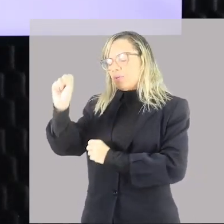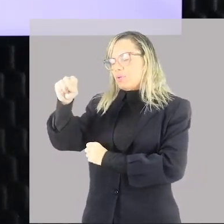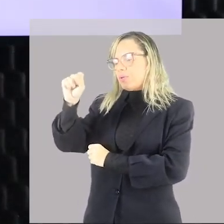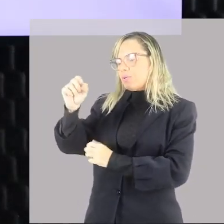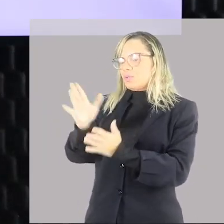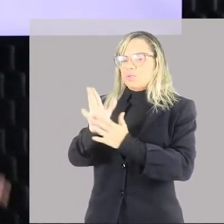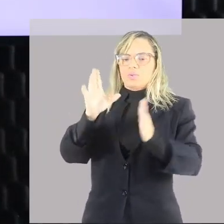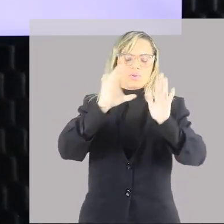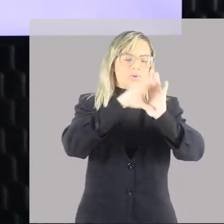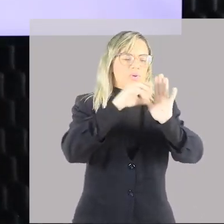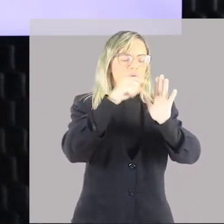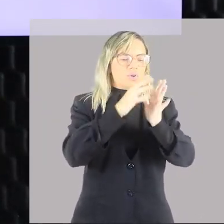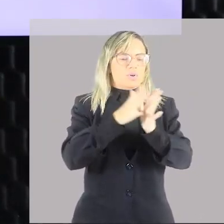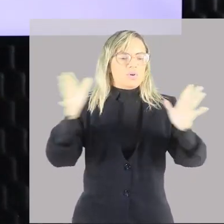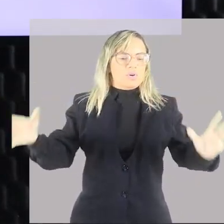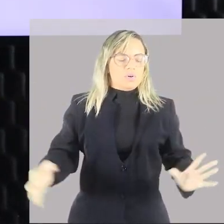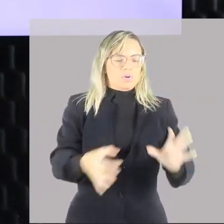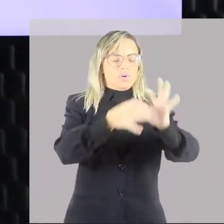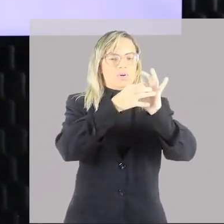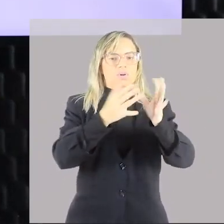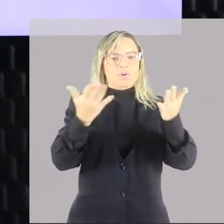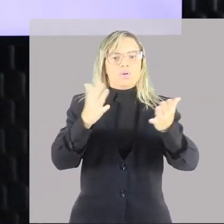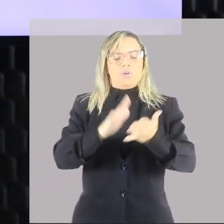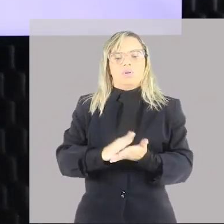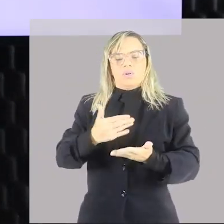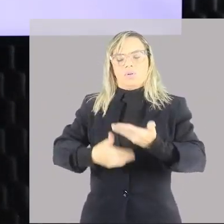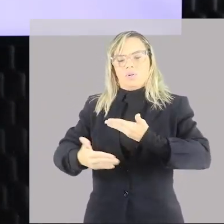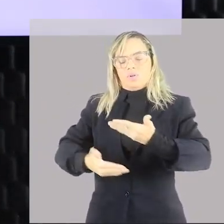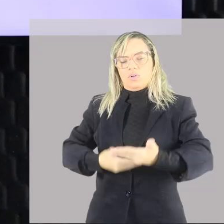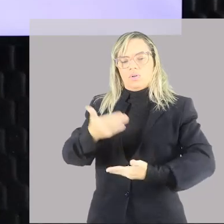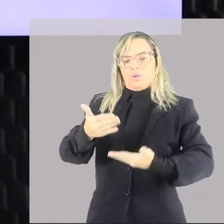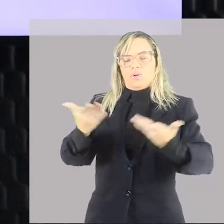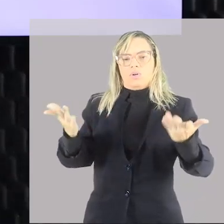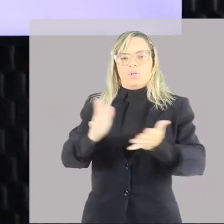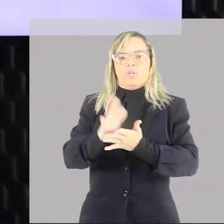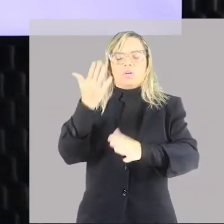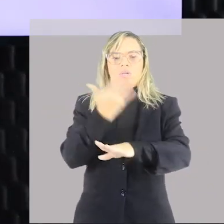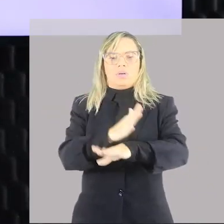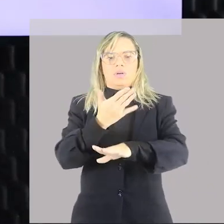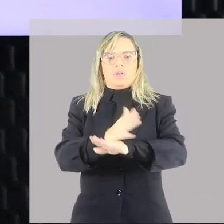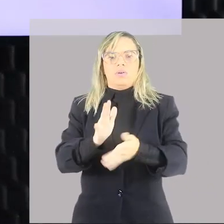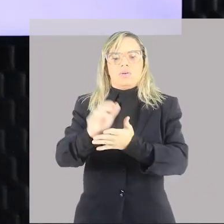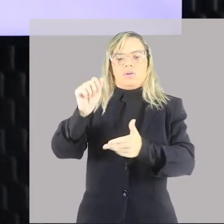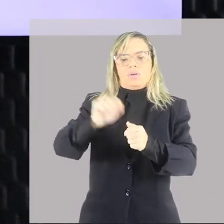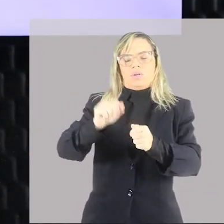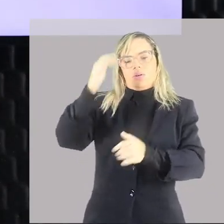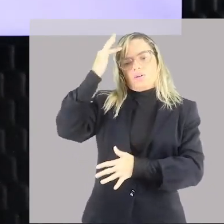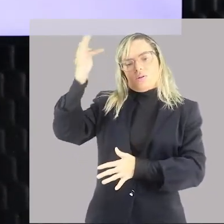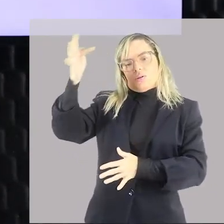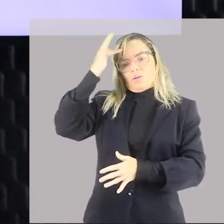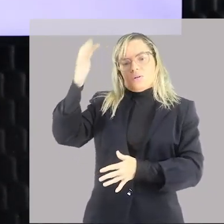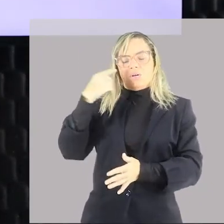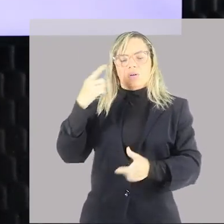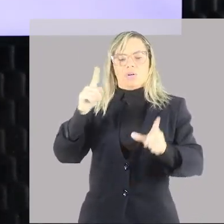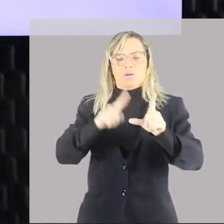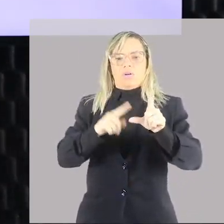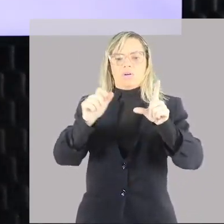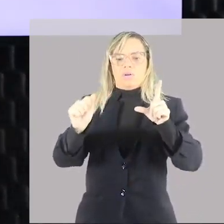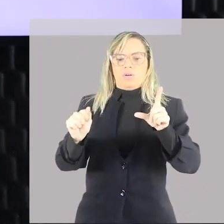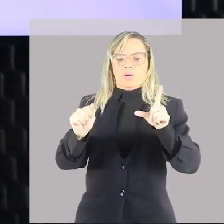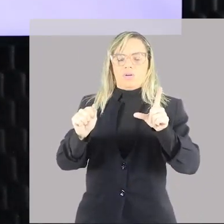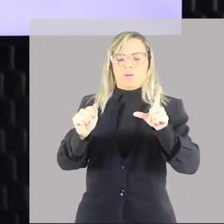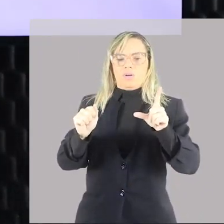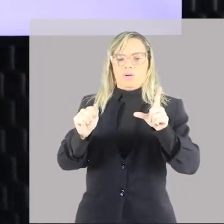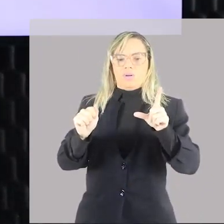se correlacionam e que estão ali irmanados à atitude filosófica o tempo inteiro. Vamos lá. Na letra A já nos